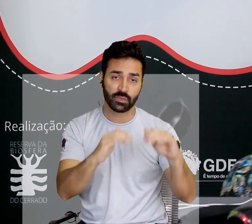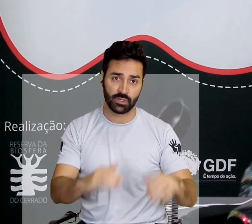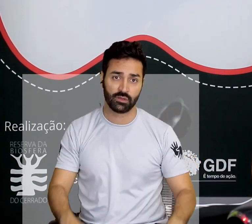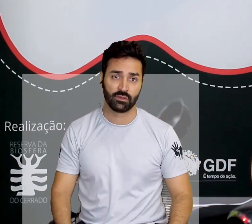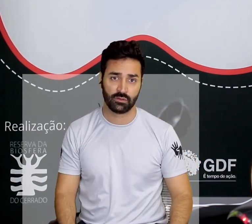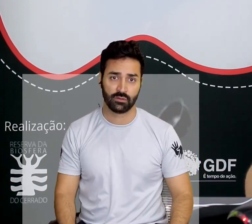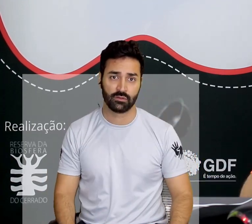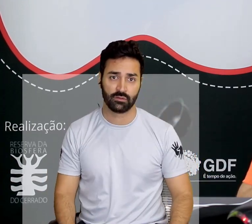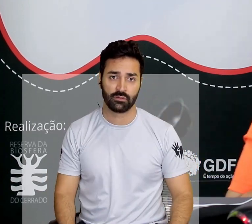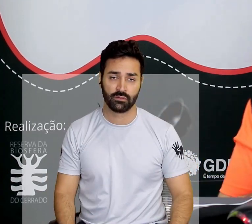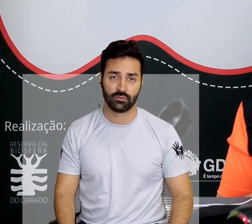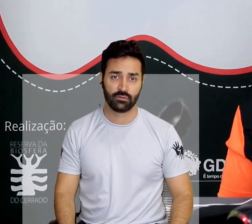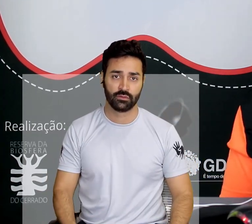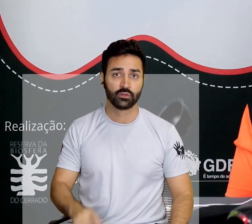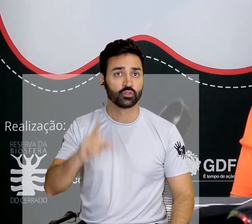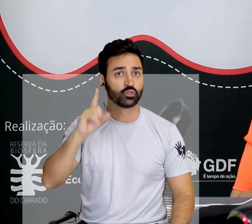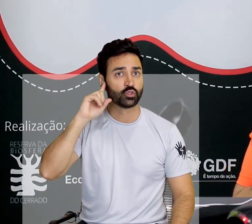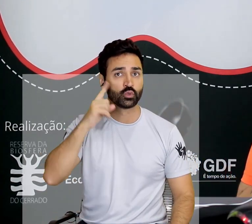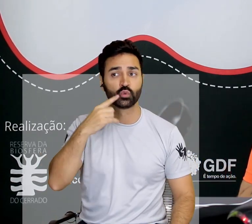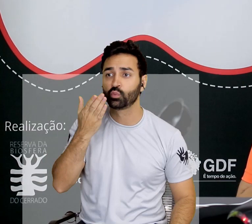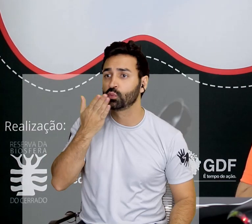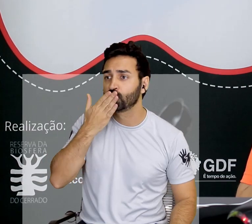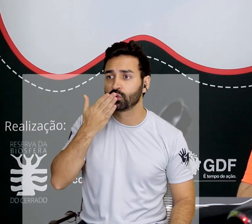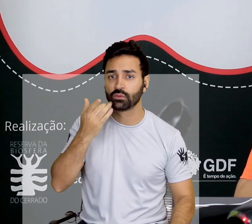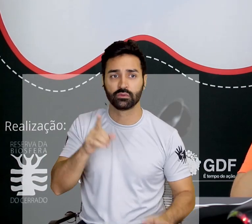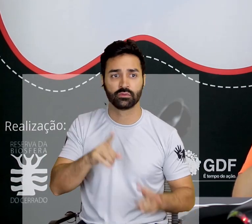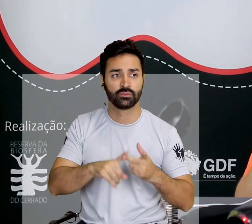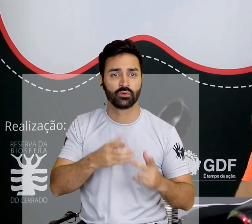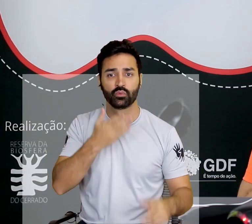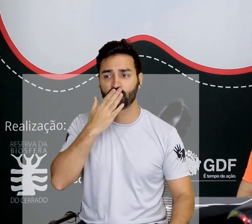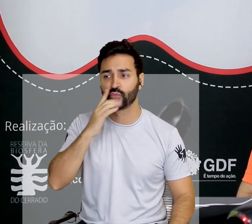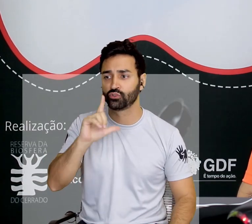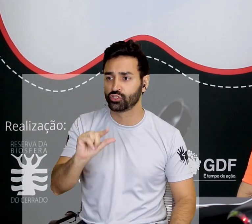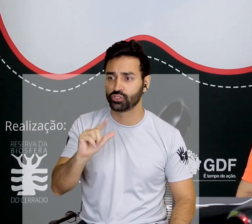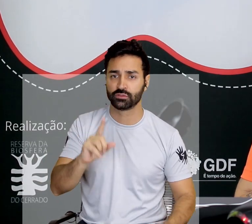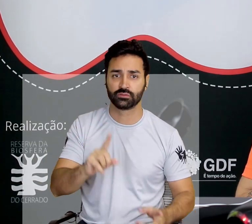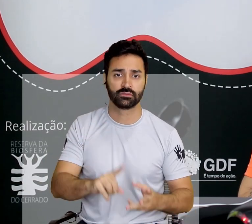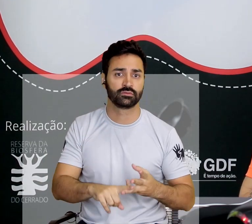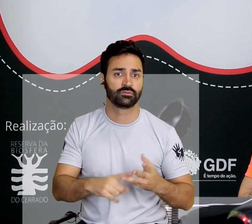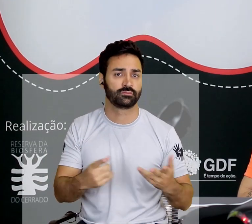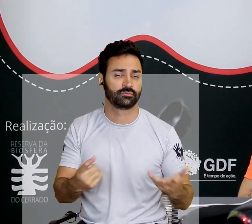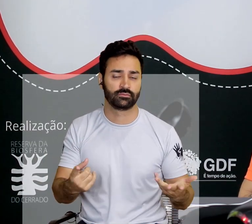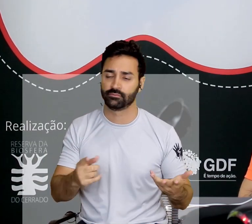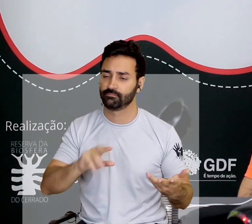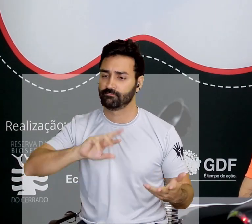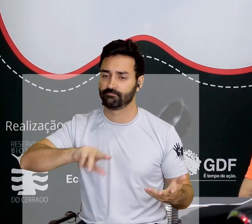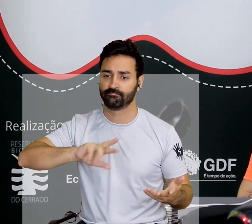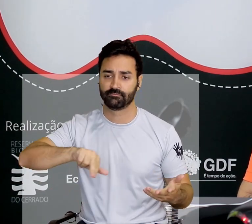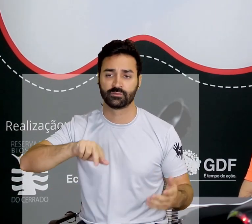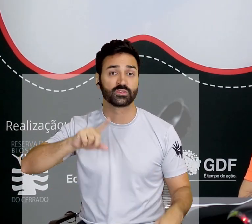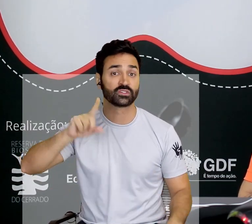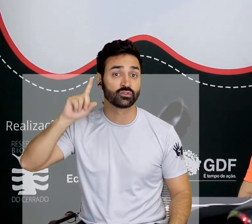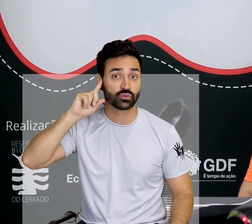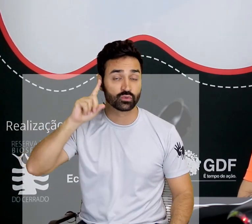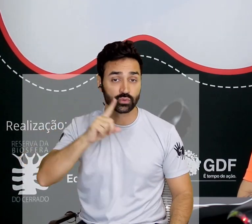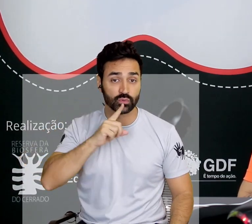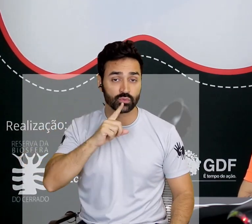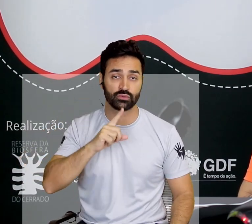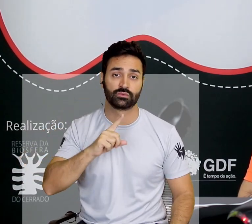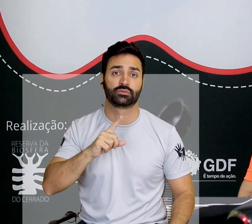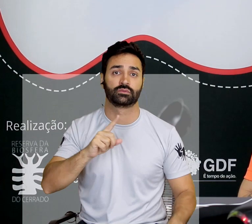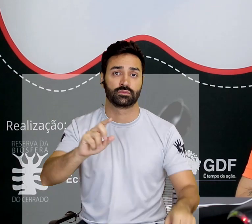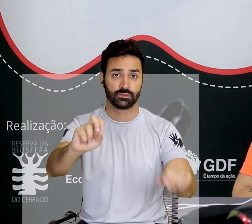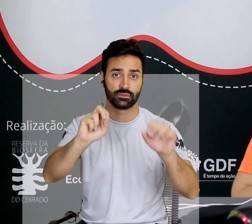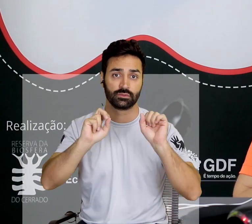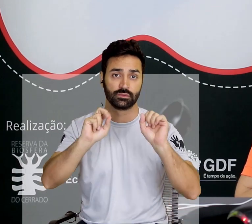agora, também não é surdo-mudo, não é mudinho, não é surdinho, nada disso. É surdo, ponto.